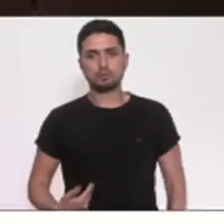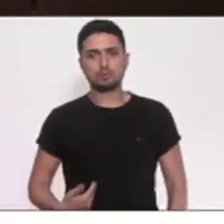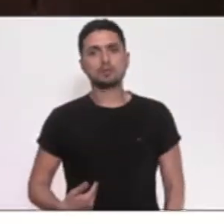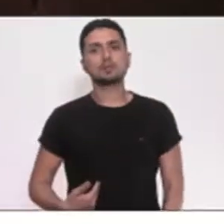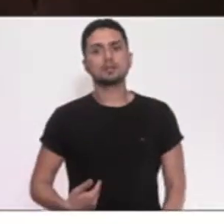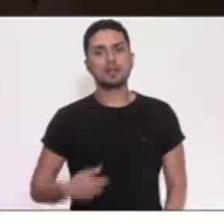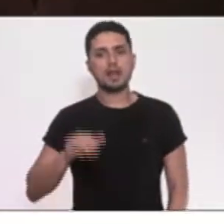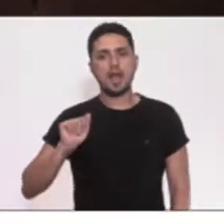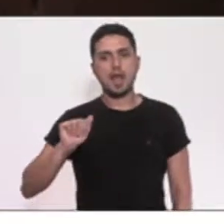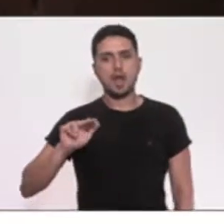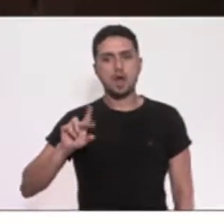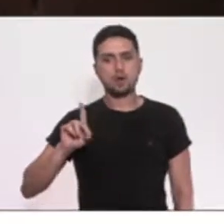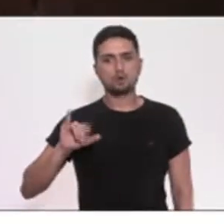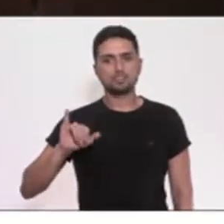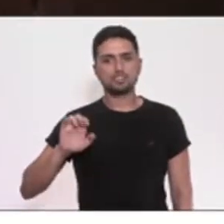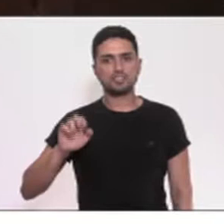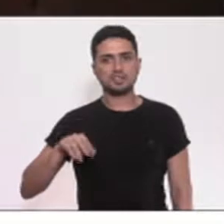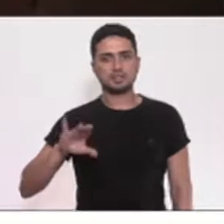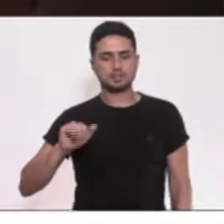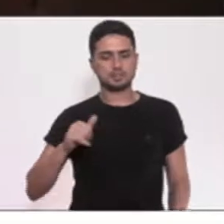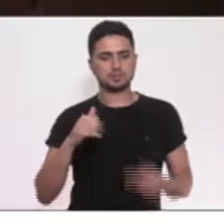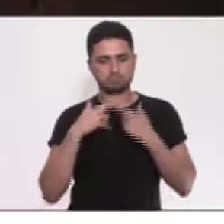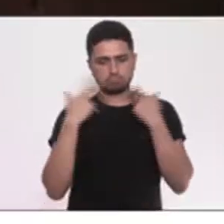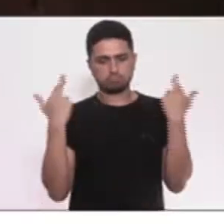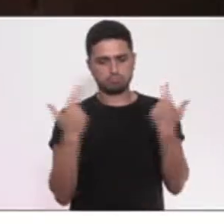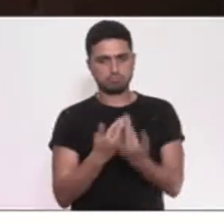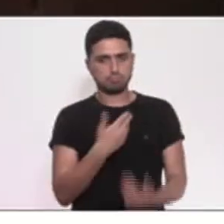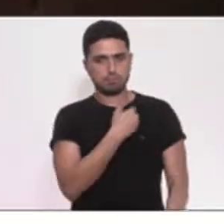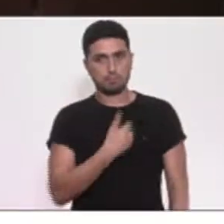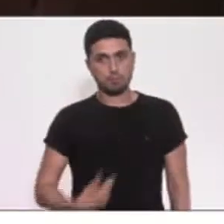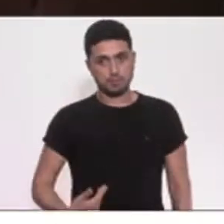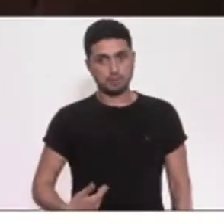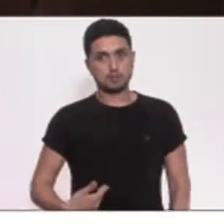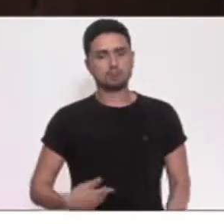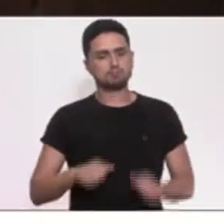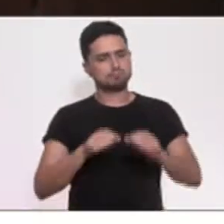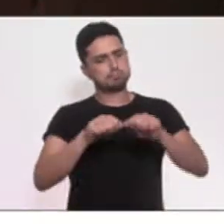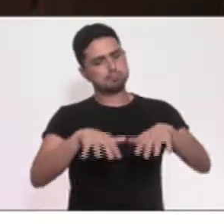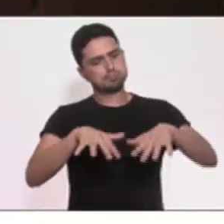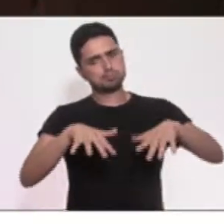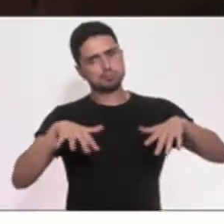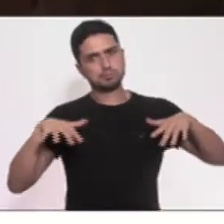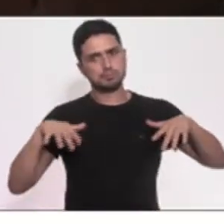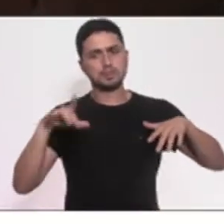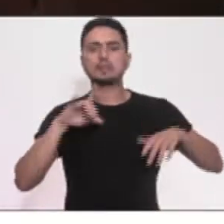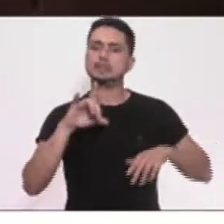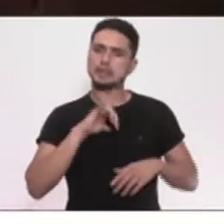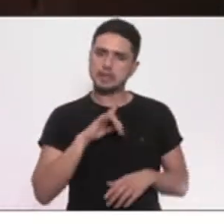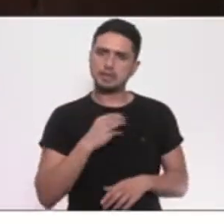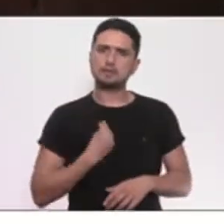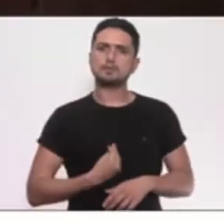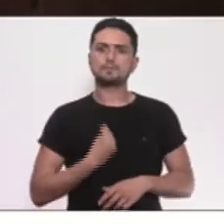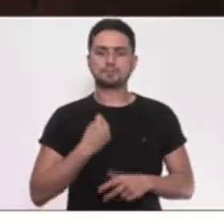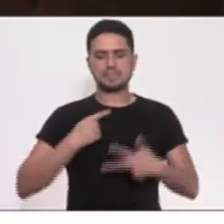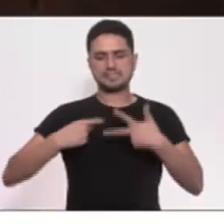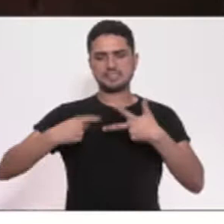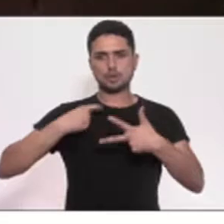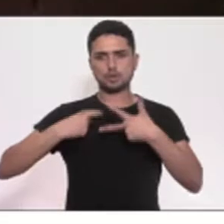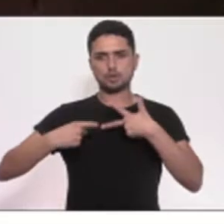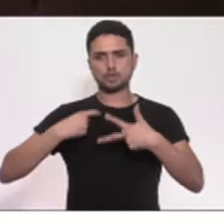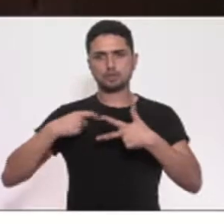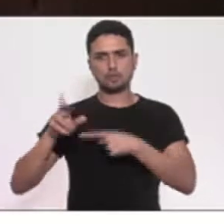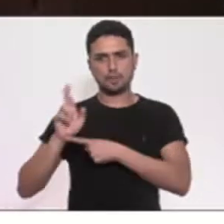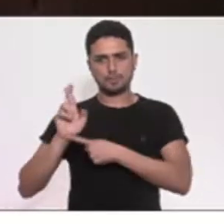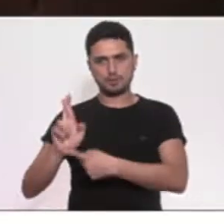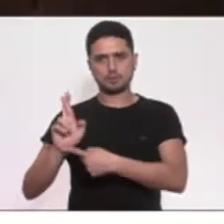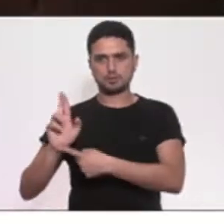uma audiência, com a presença que tivemos do Poder Executivo, da Secretaria de Estado da Casa Civil e